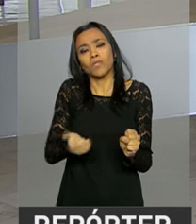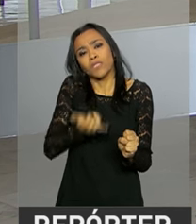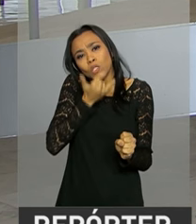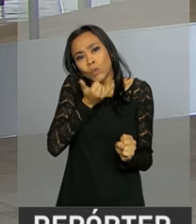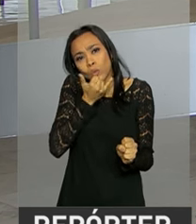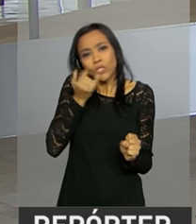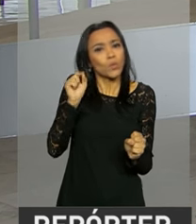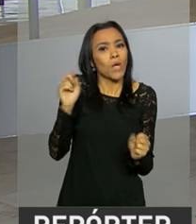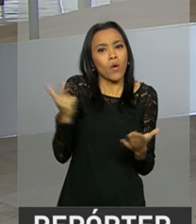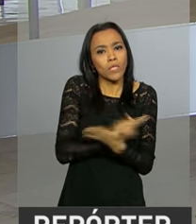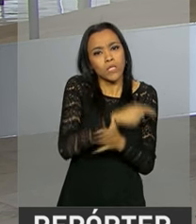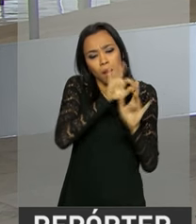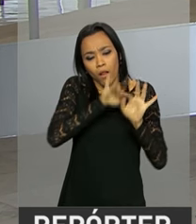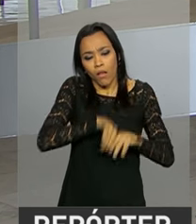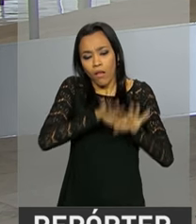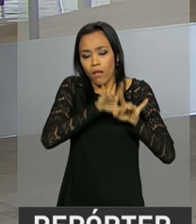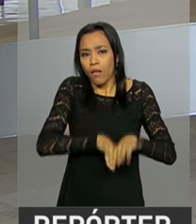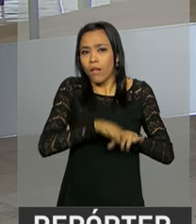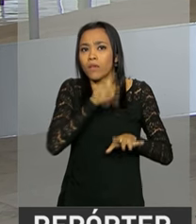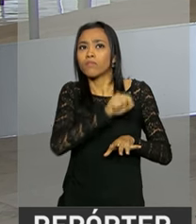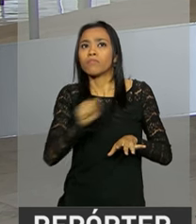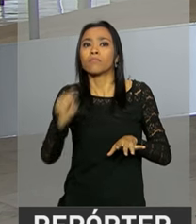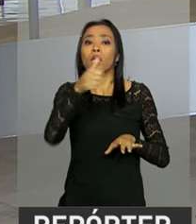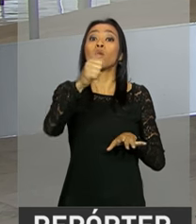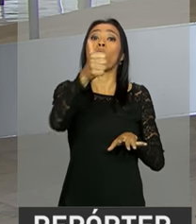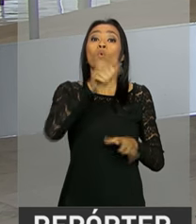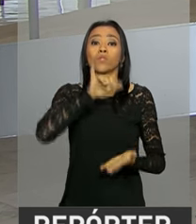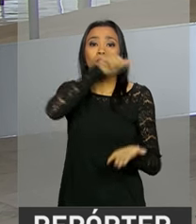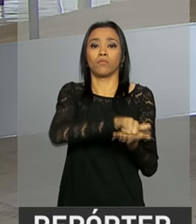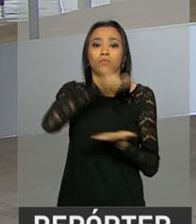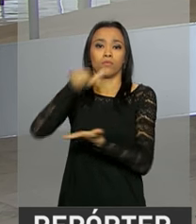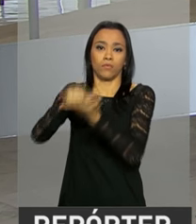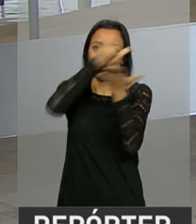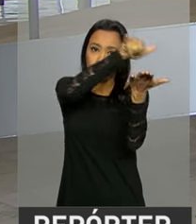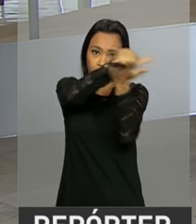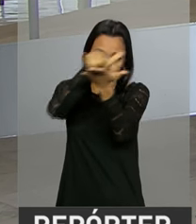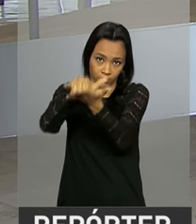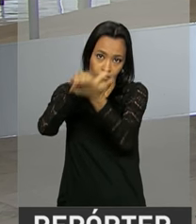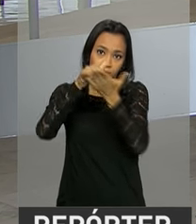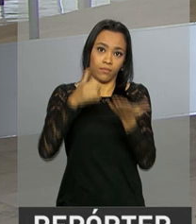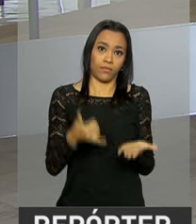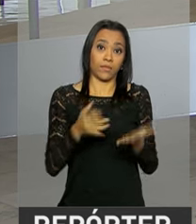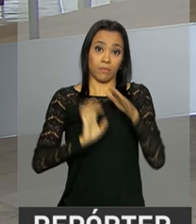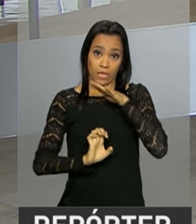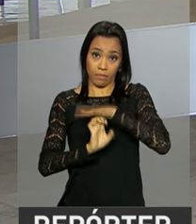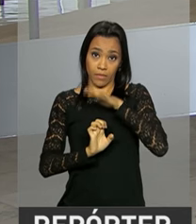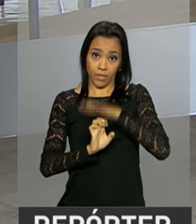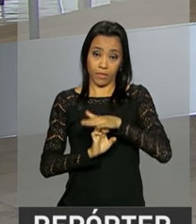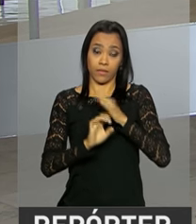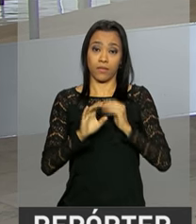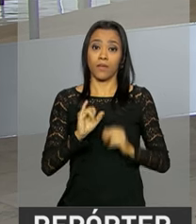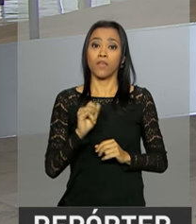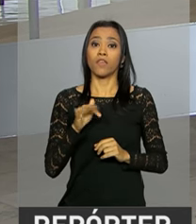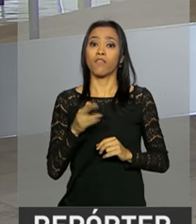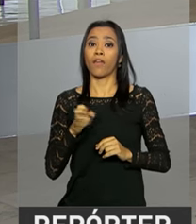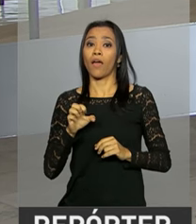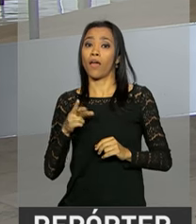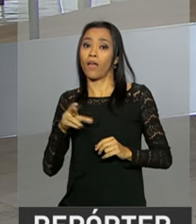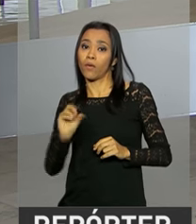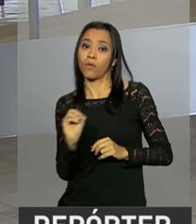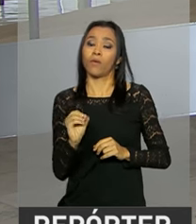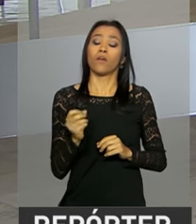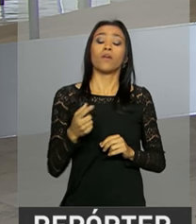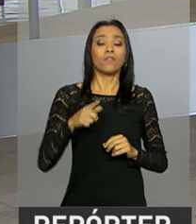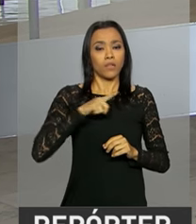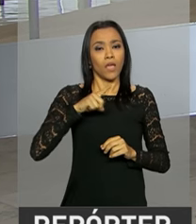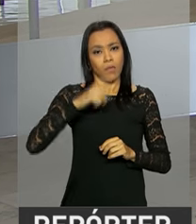ausência em 11 terminais aeroportuários administrados pela Infraero unidades dos tribunais regionais eleitorais vão